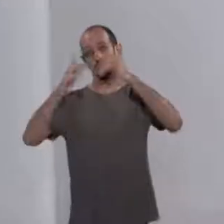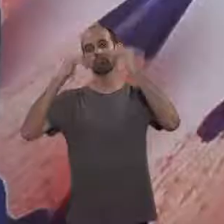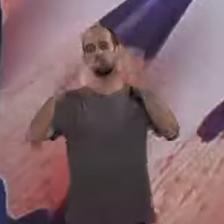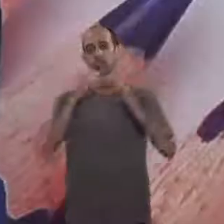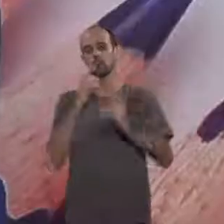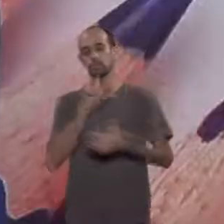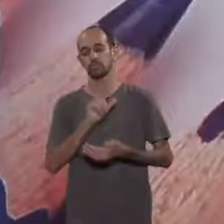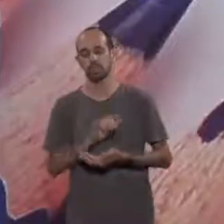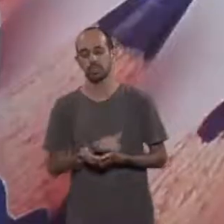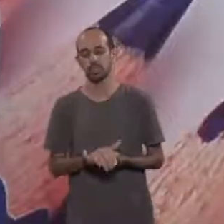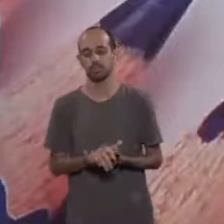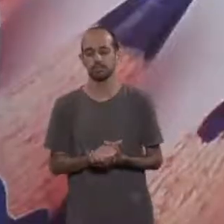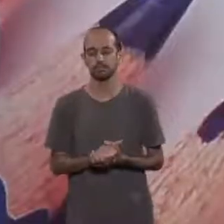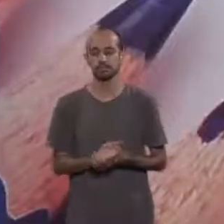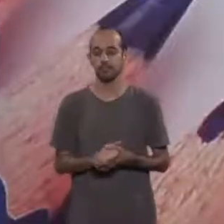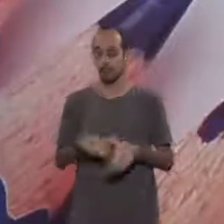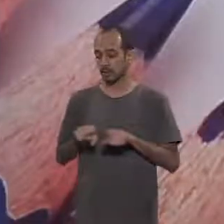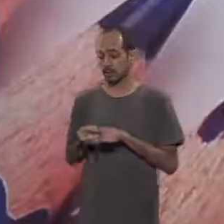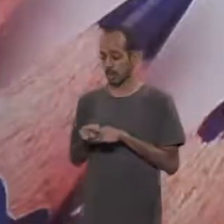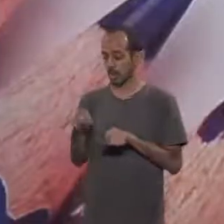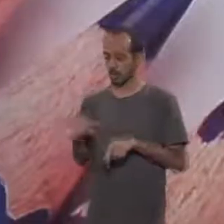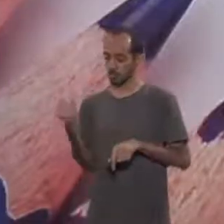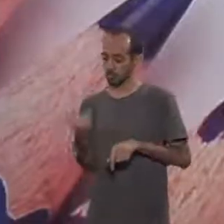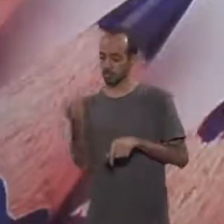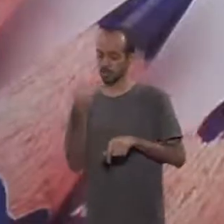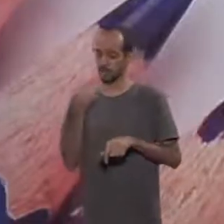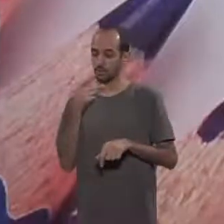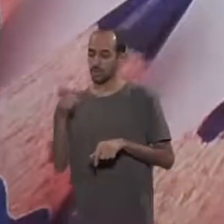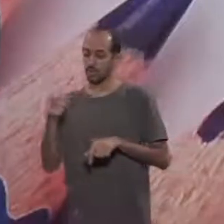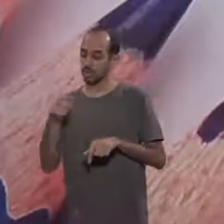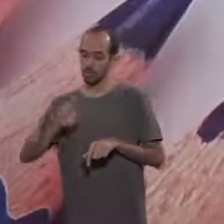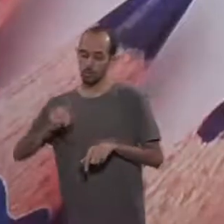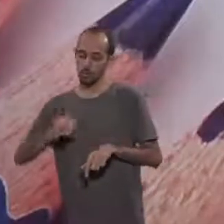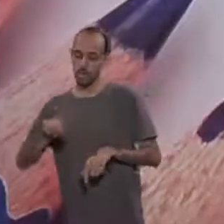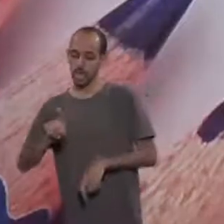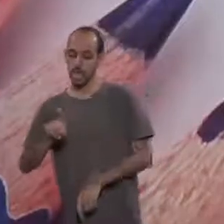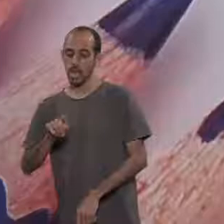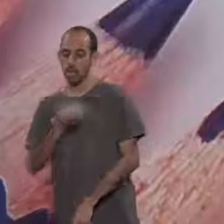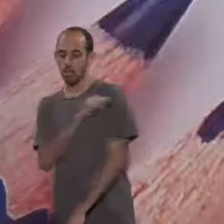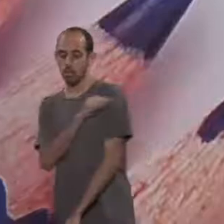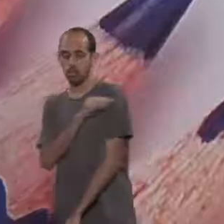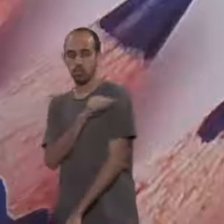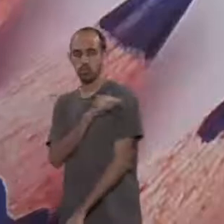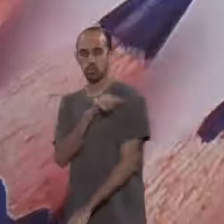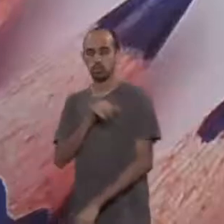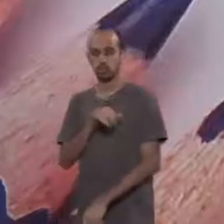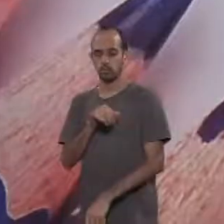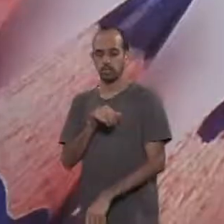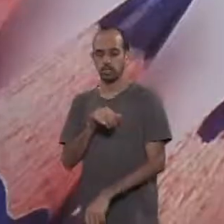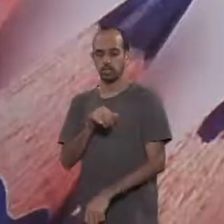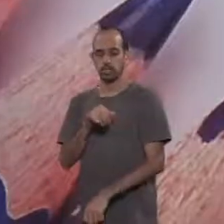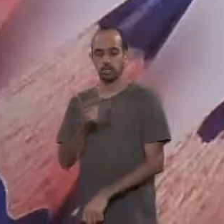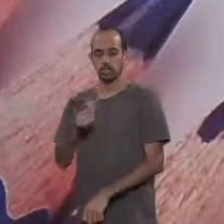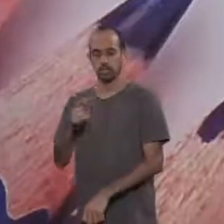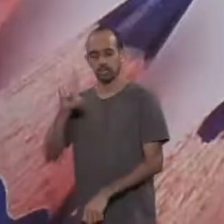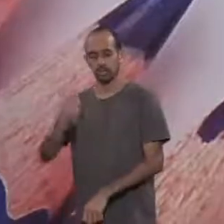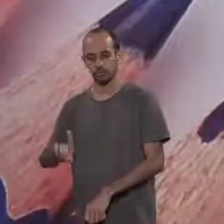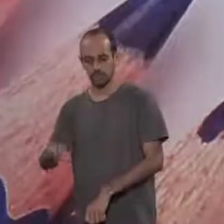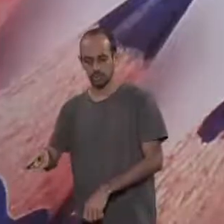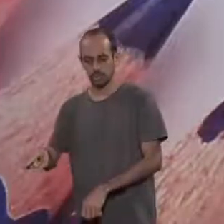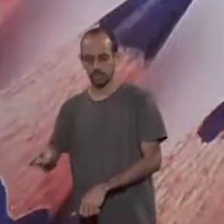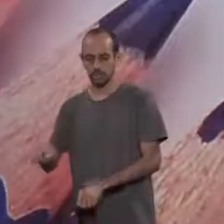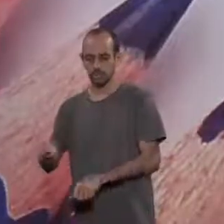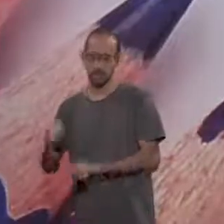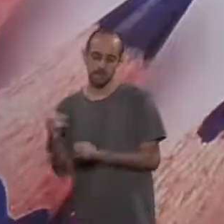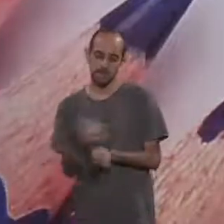que é interessante a gente falar é que ela não está dizendo que o aluno que não tem deficiência vai parar suas atividades